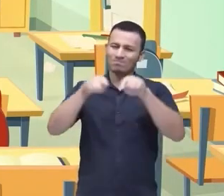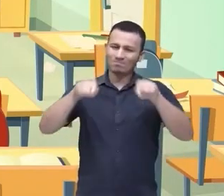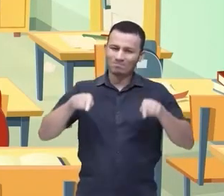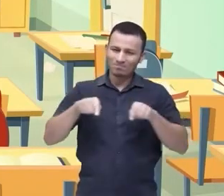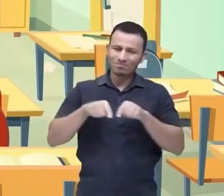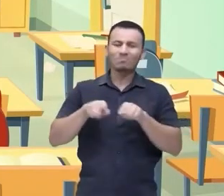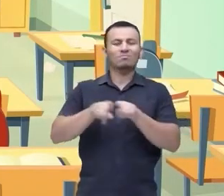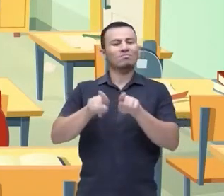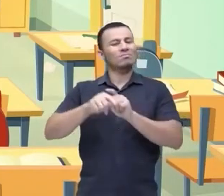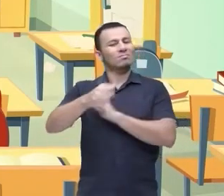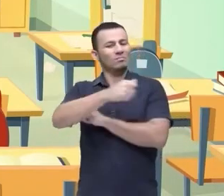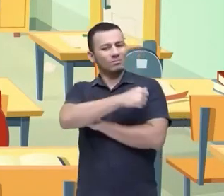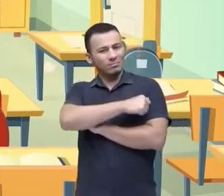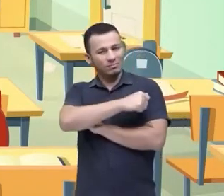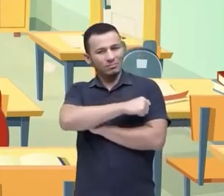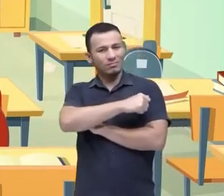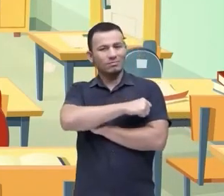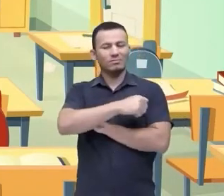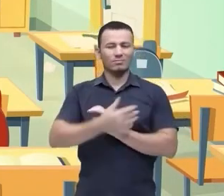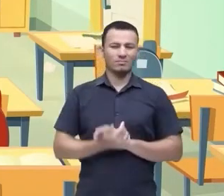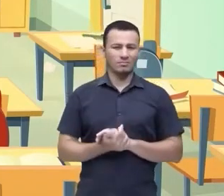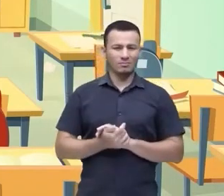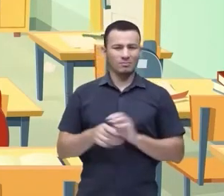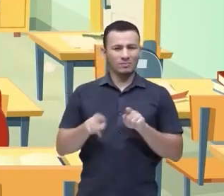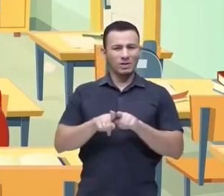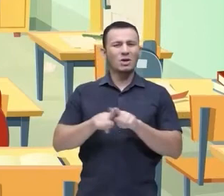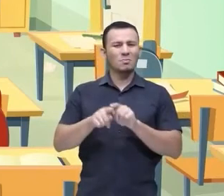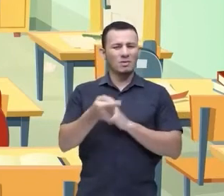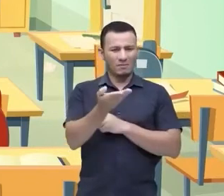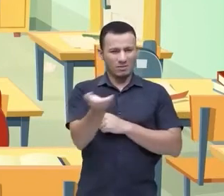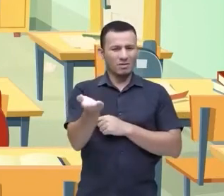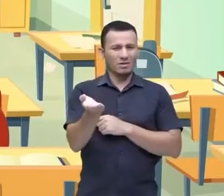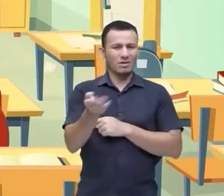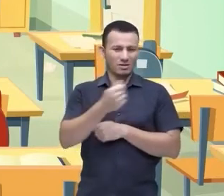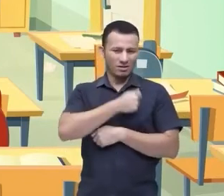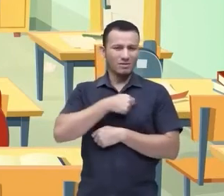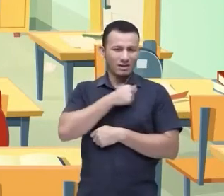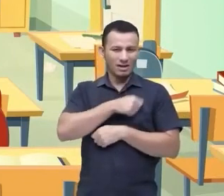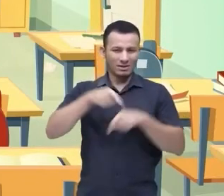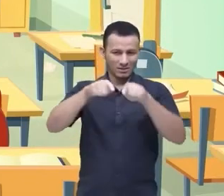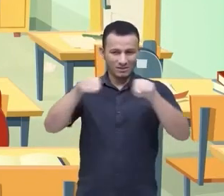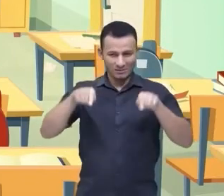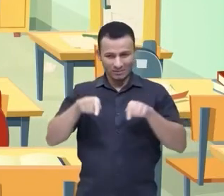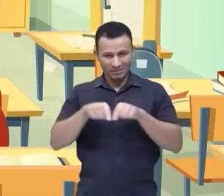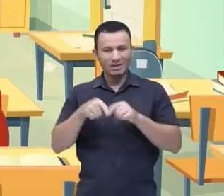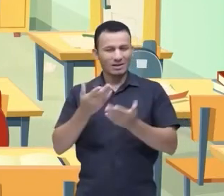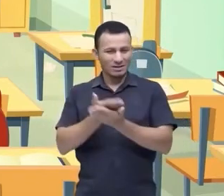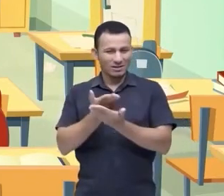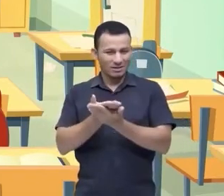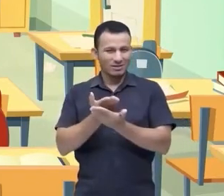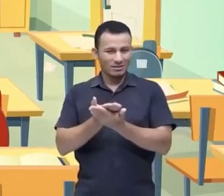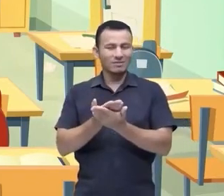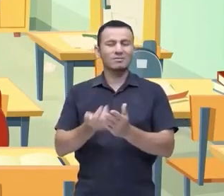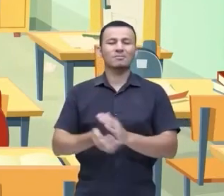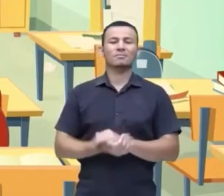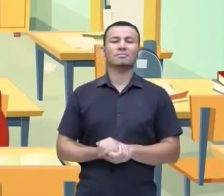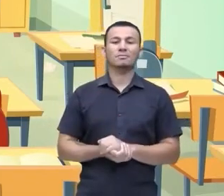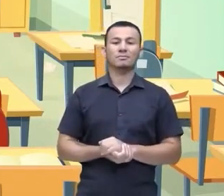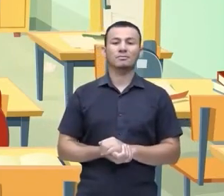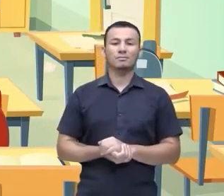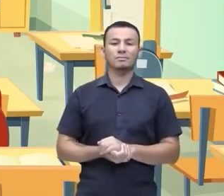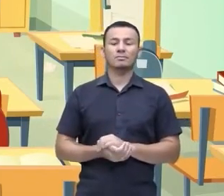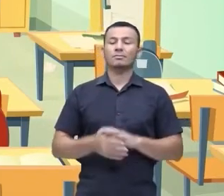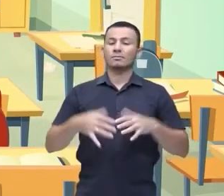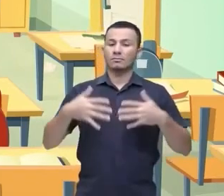meus alunos. Vocês também estão com saudade da sala de vocês? Então, da sala de aula de vocês. Então, olha